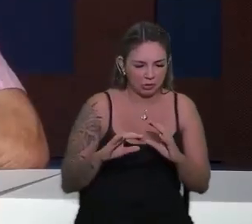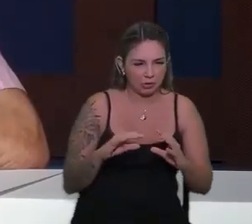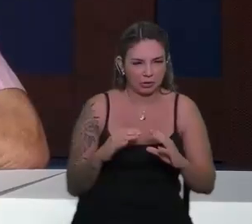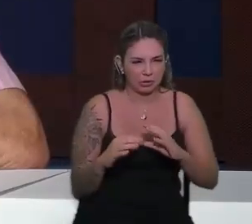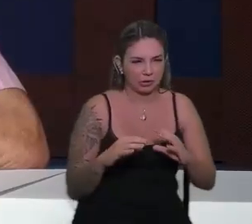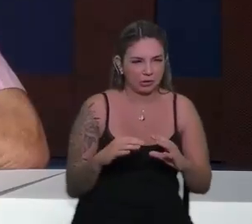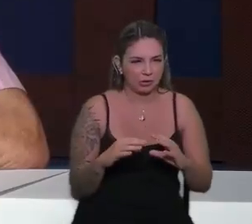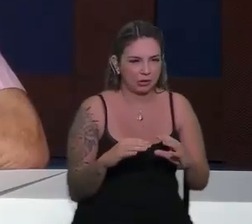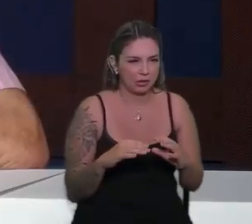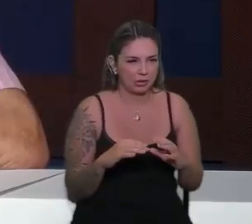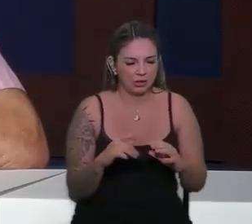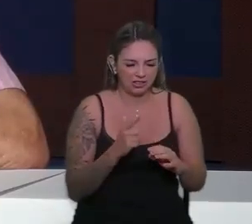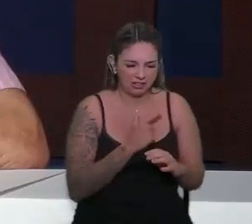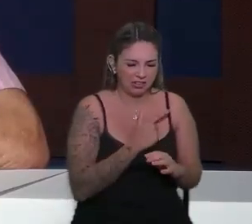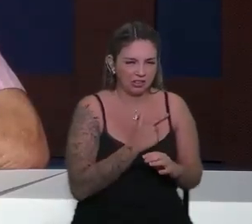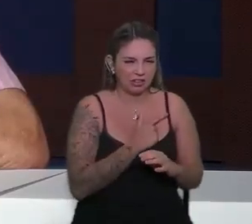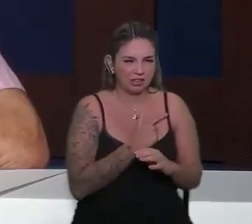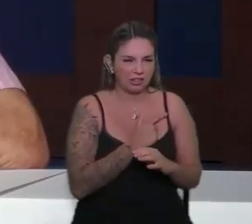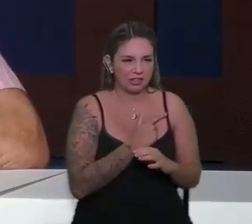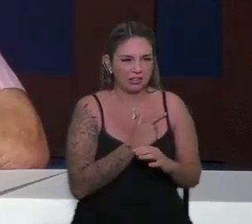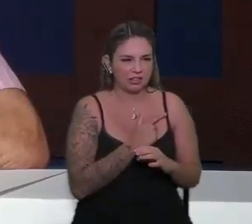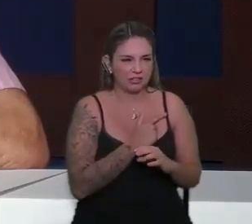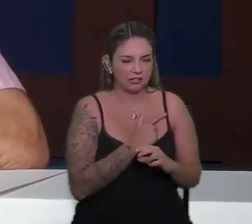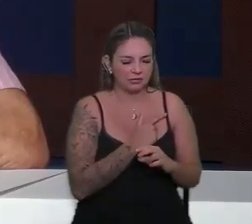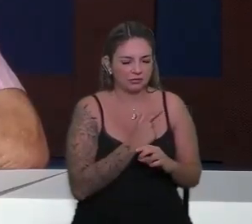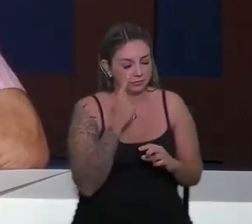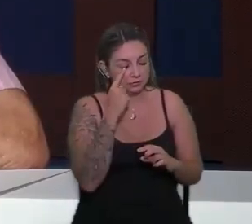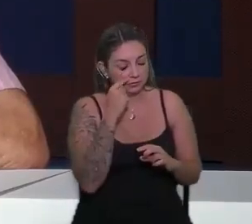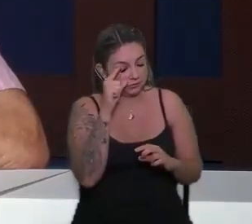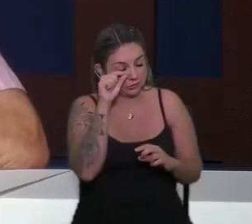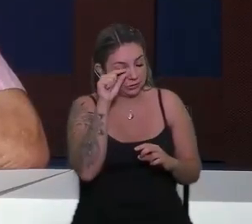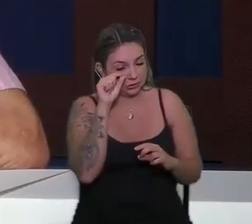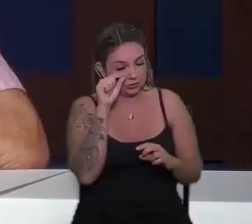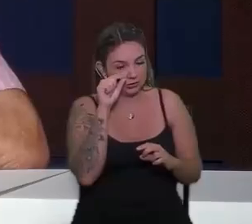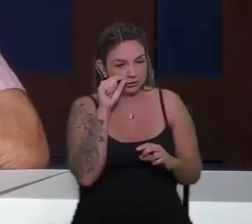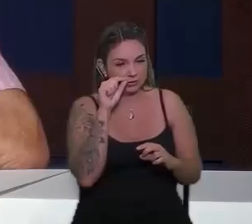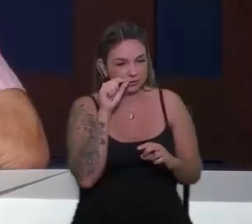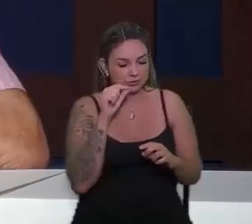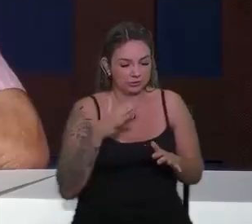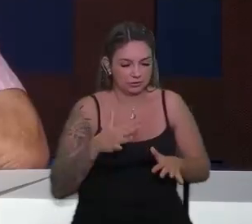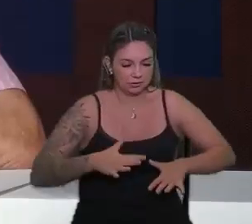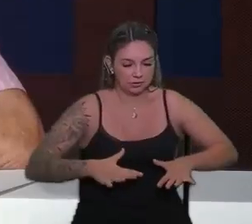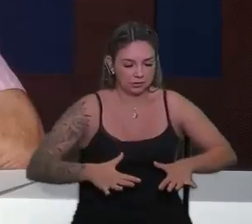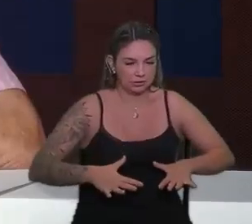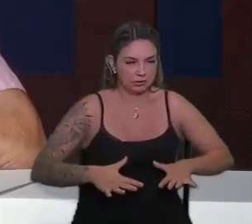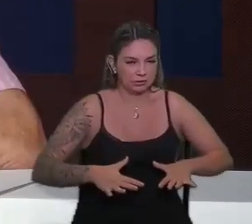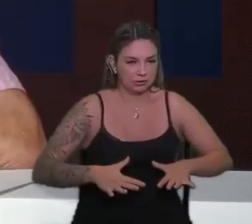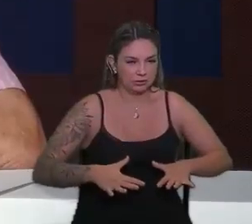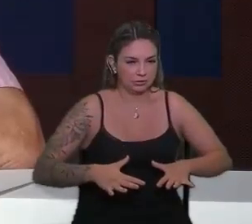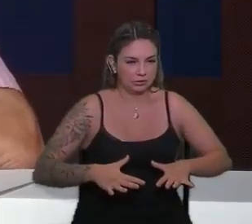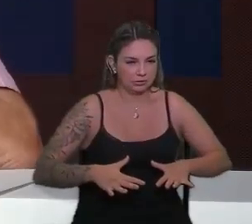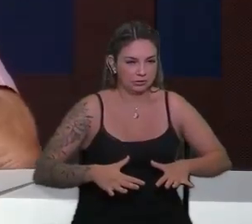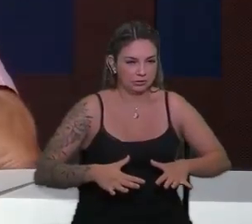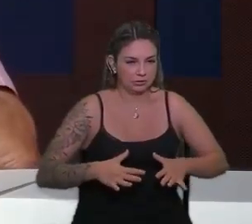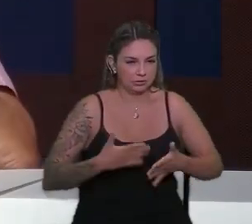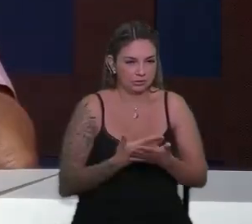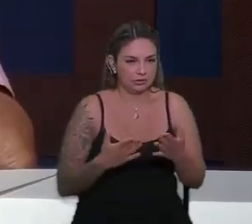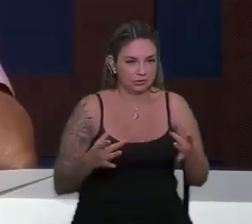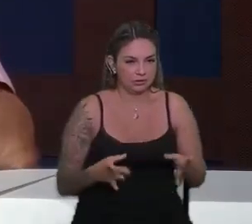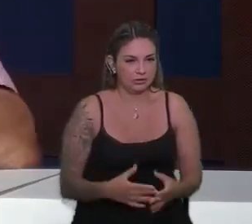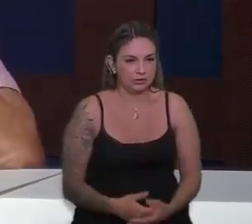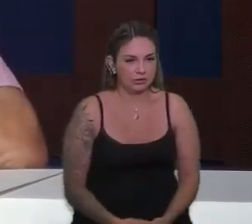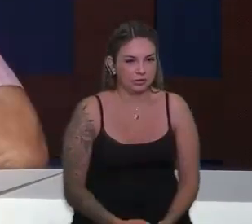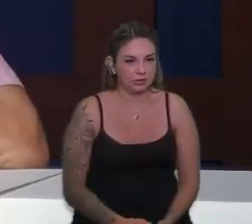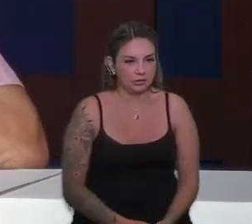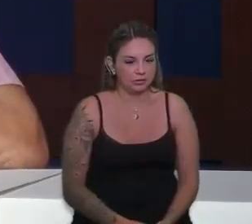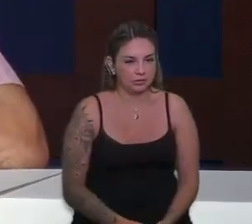empoeirada, feinha. Pisca um olho, treme-se toda, desiste.